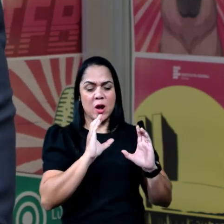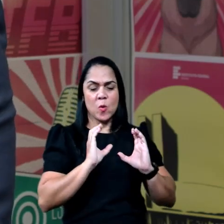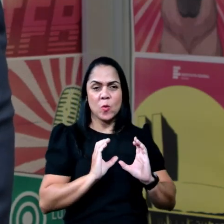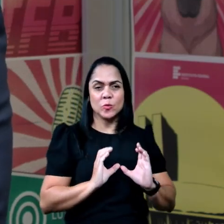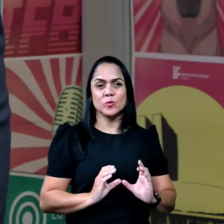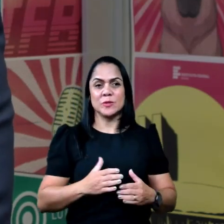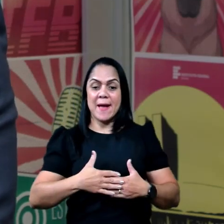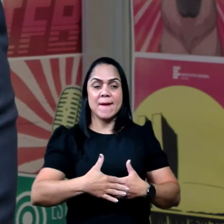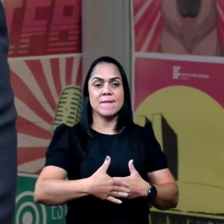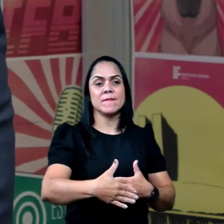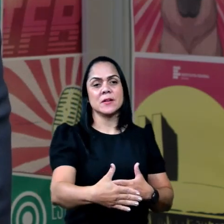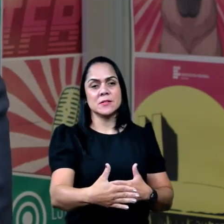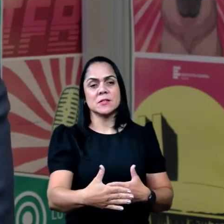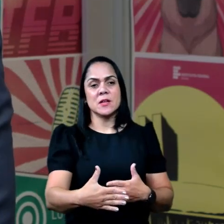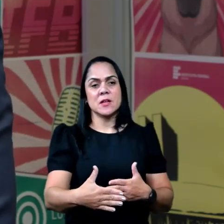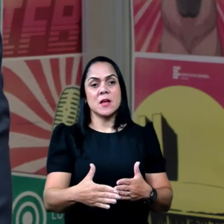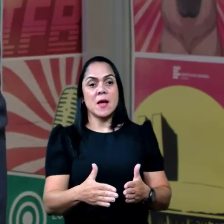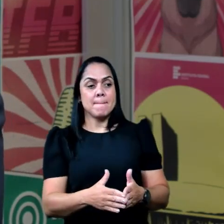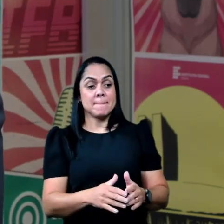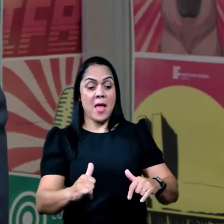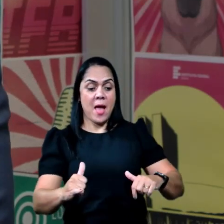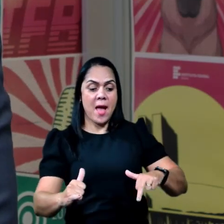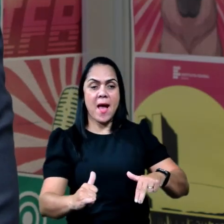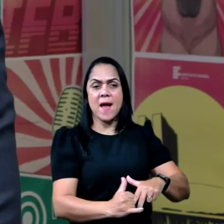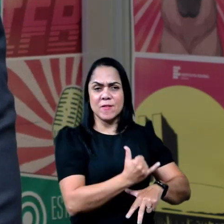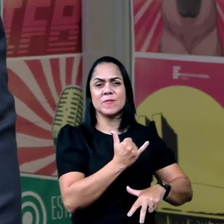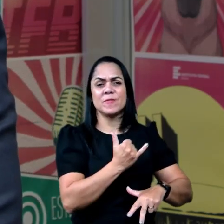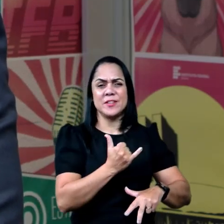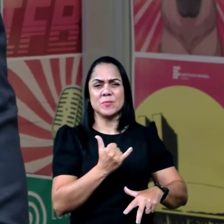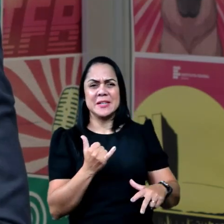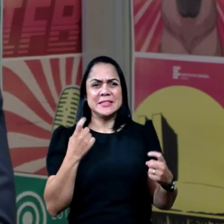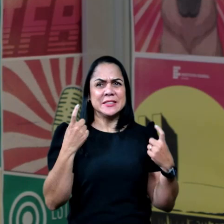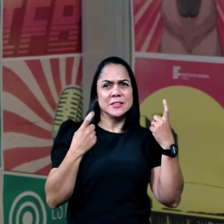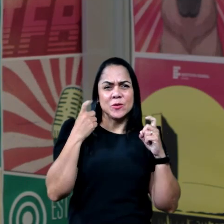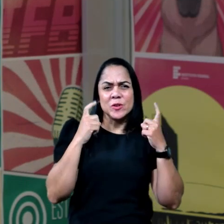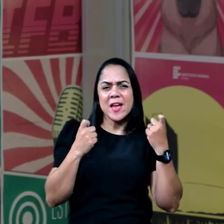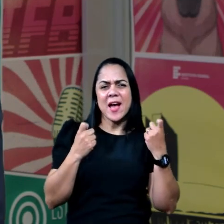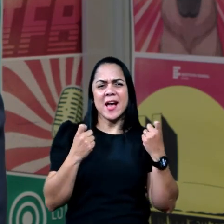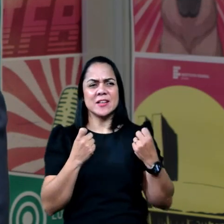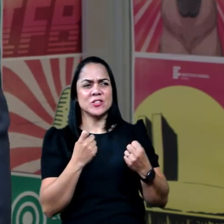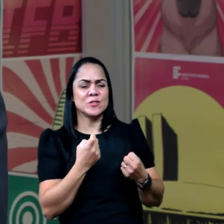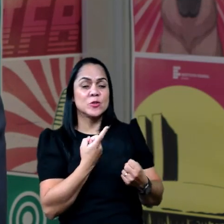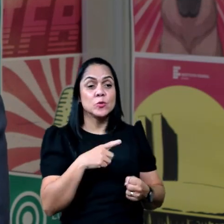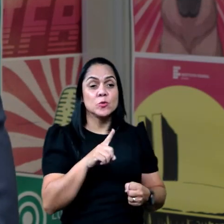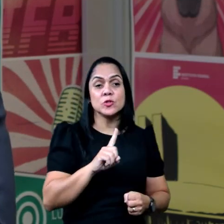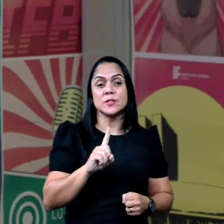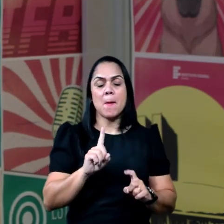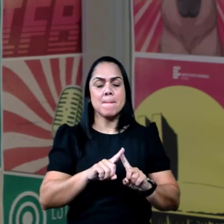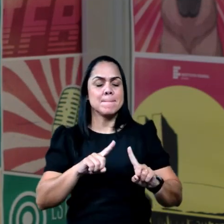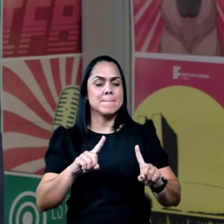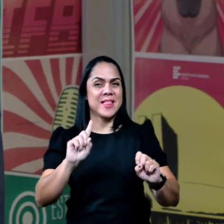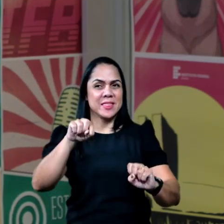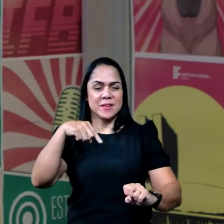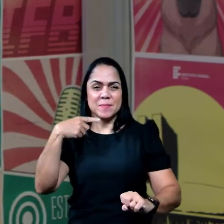vezes, num primeiro momento, a vítima não tem um comportamento de negativa imediato, mas logo depois,